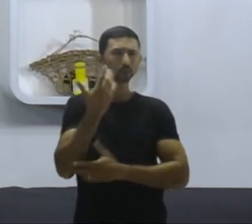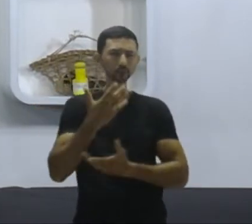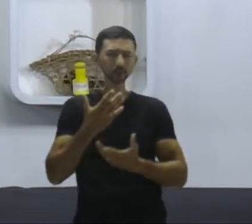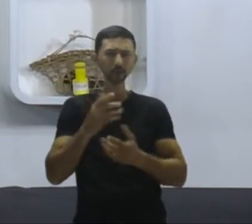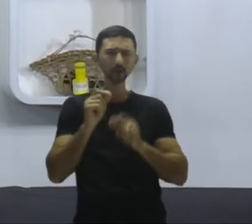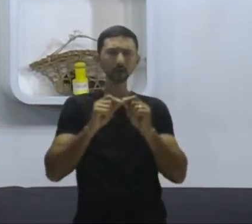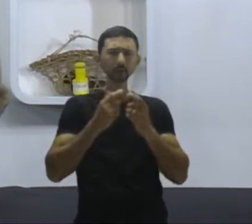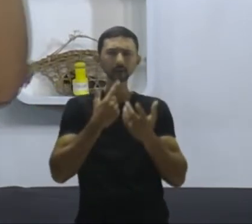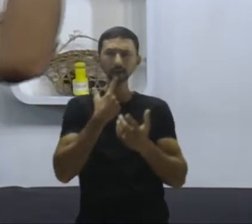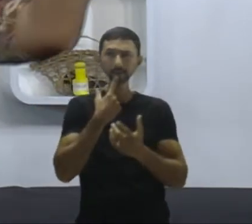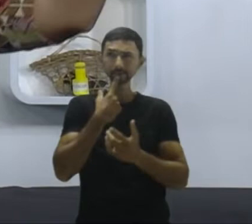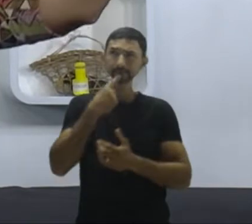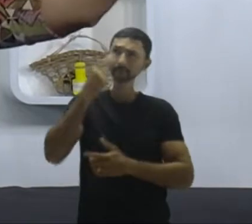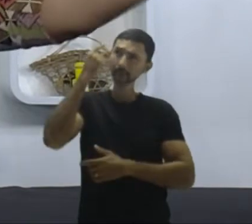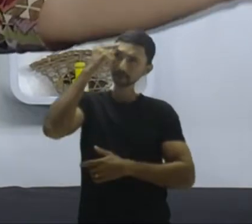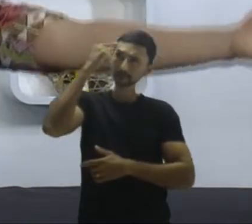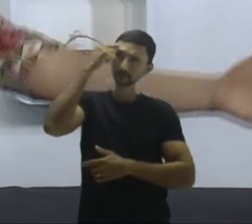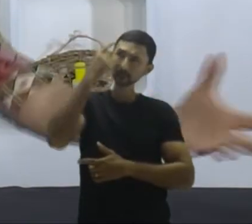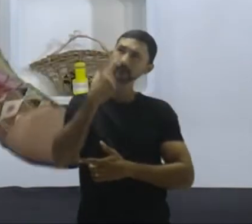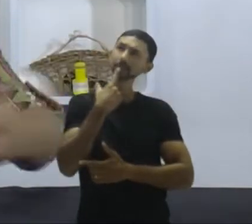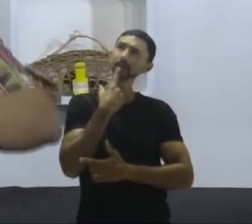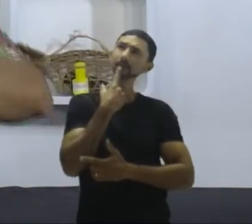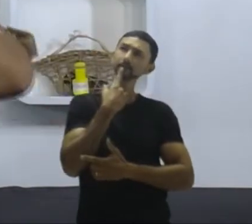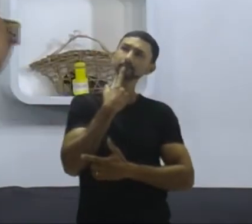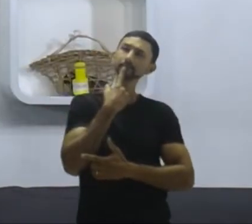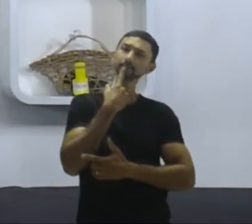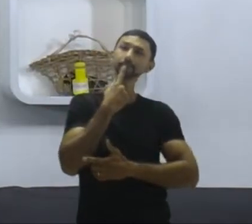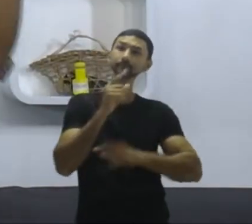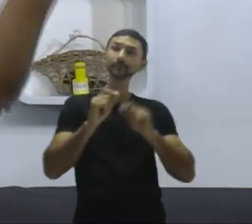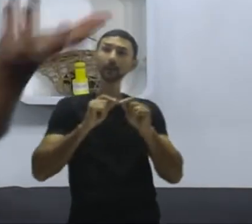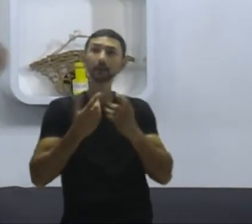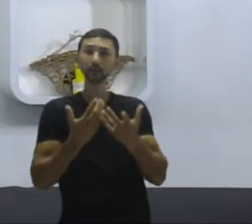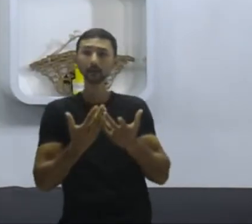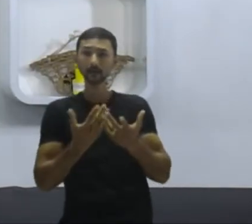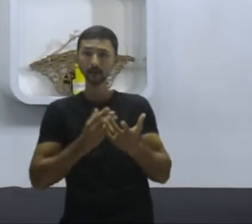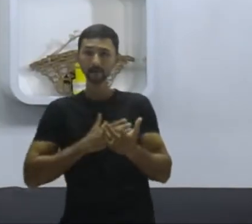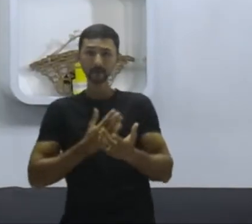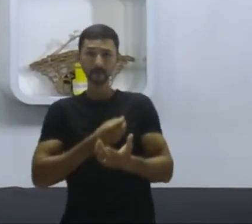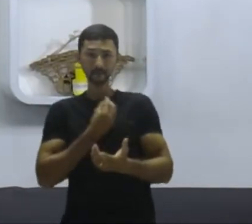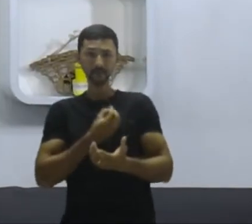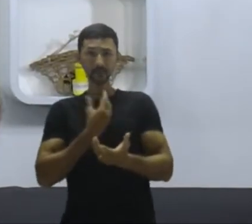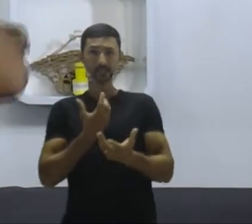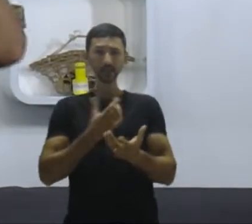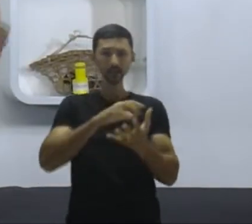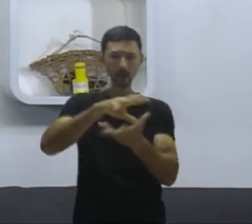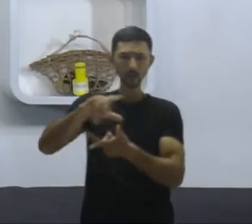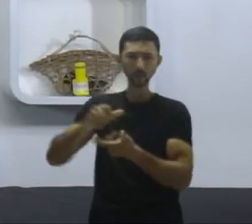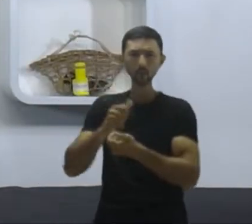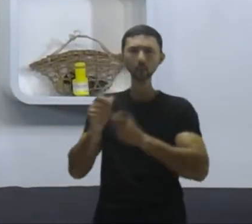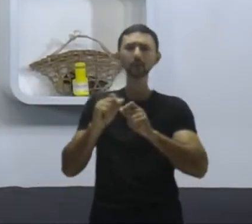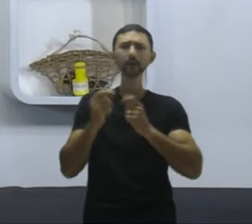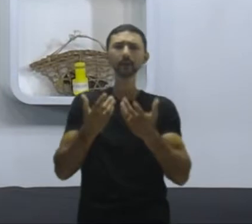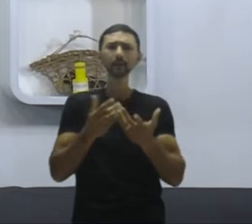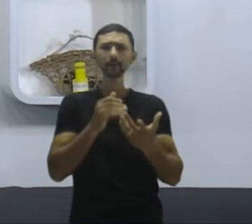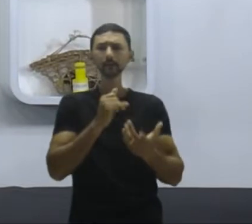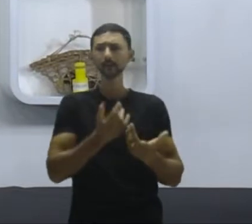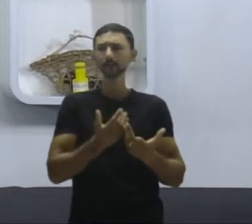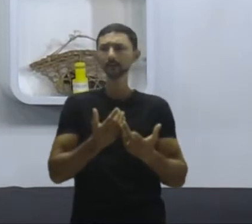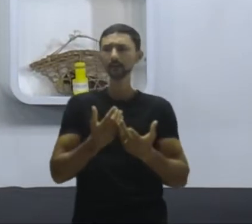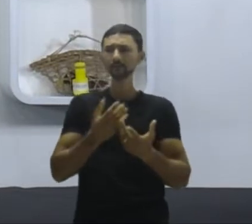é refletir sobre a minha vida, sobre o mundo. O que eu quero aqui é fazer